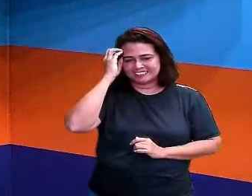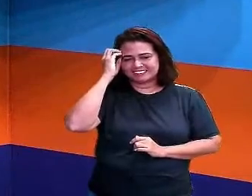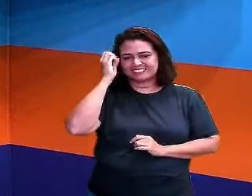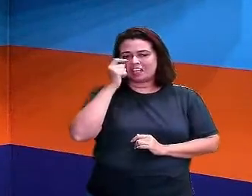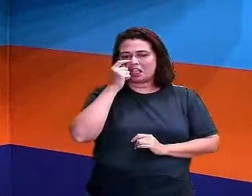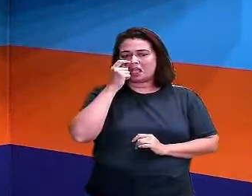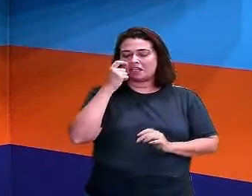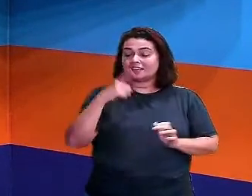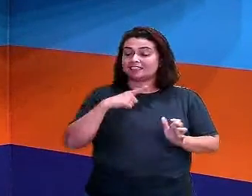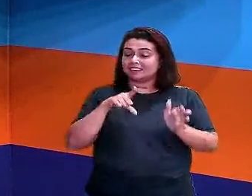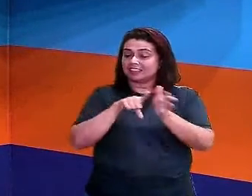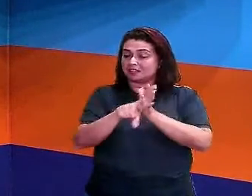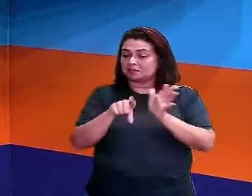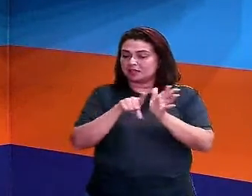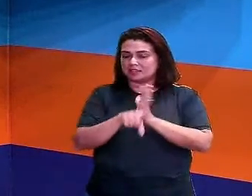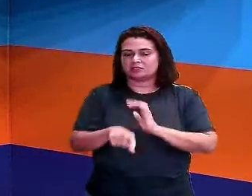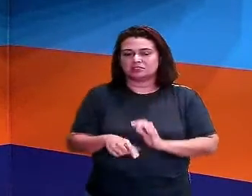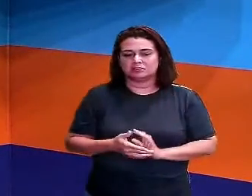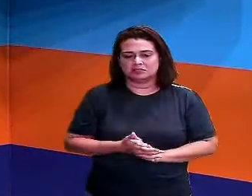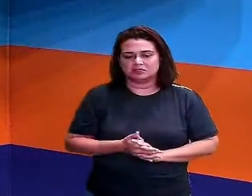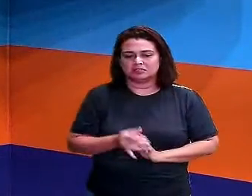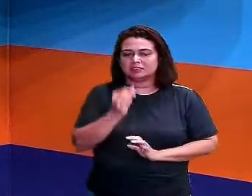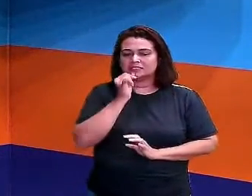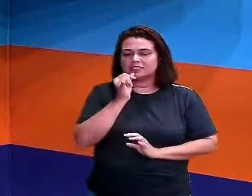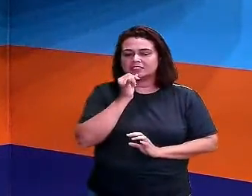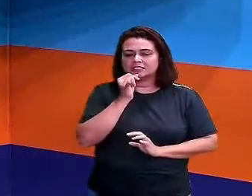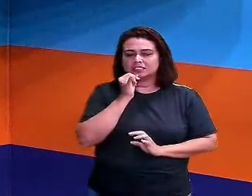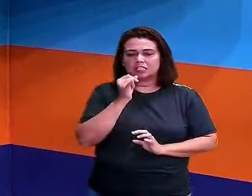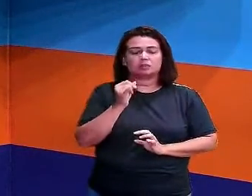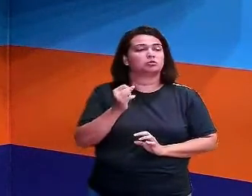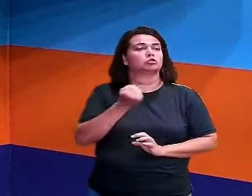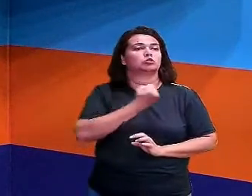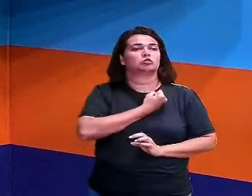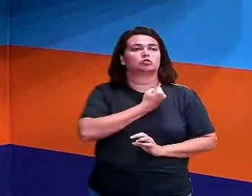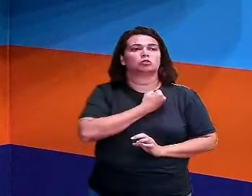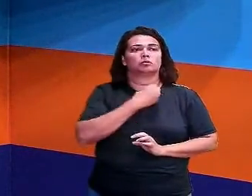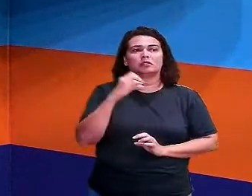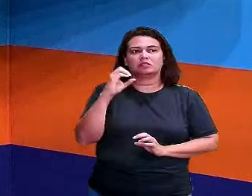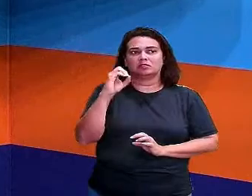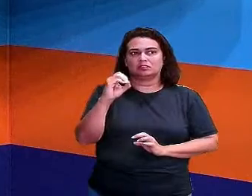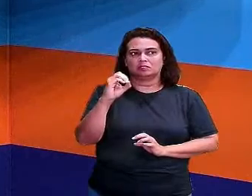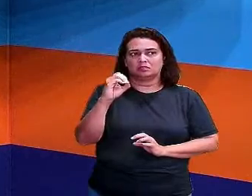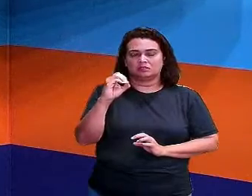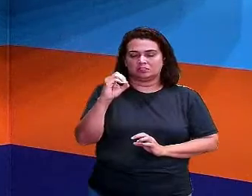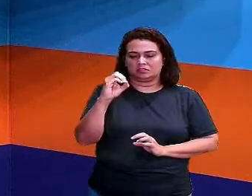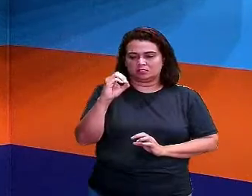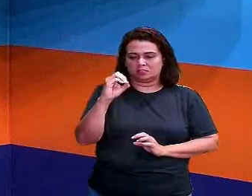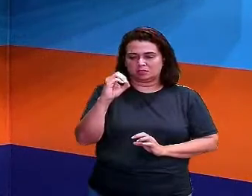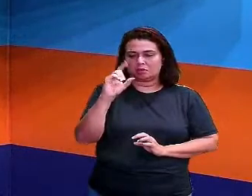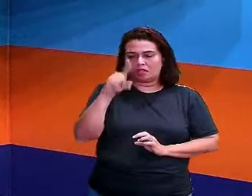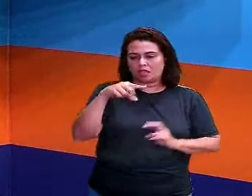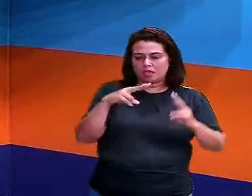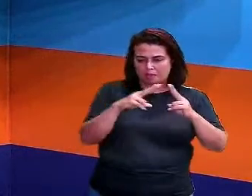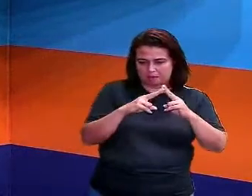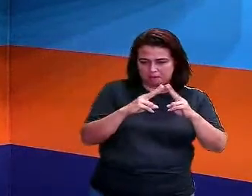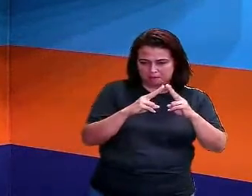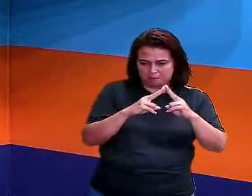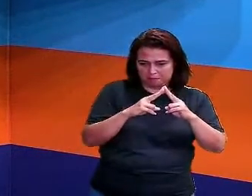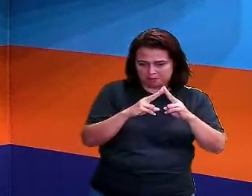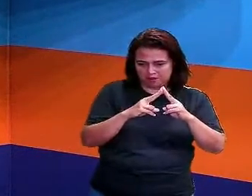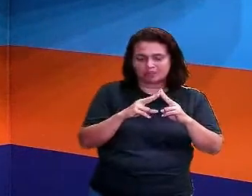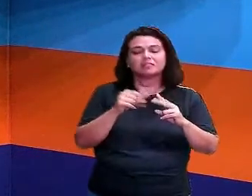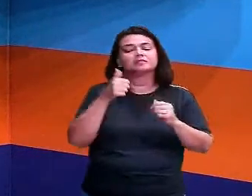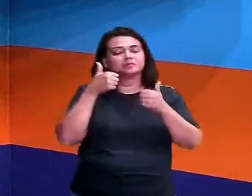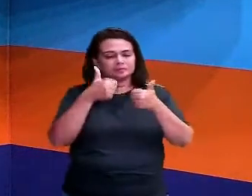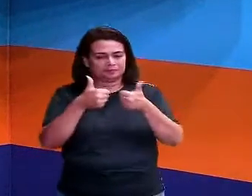Ah, tem pergunta, gente. Vê. No caso, o número 0 seria considerado um número par? Sim,